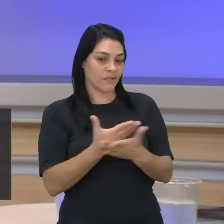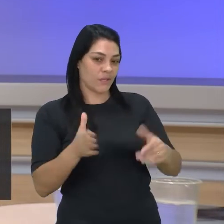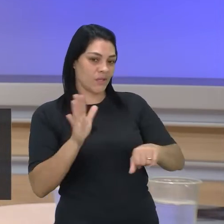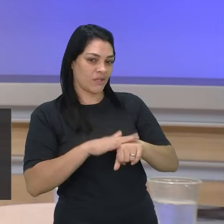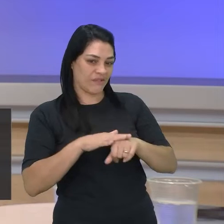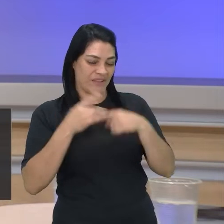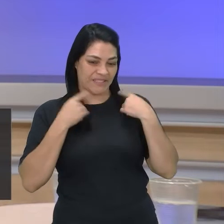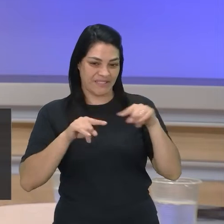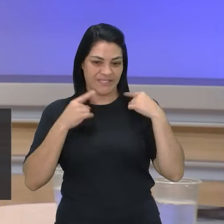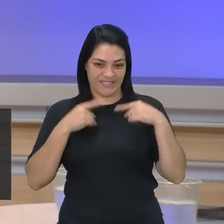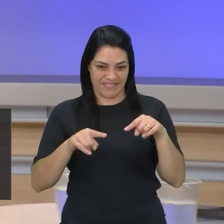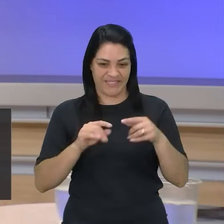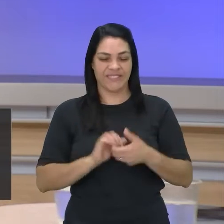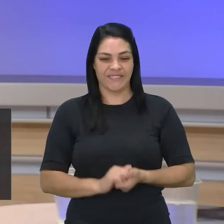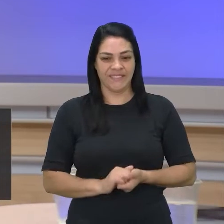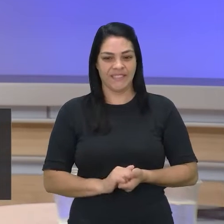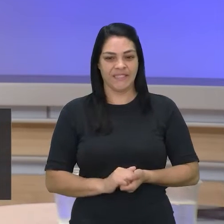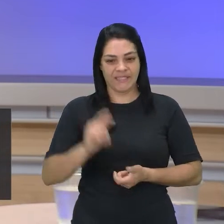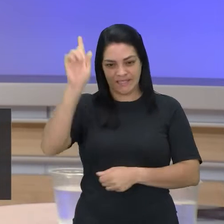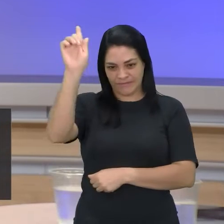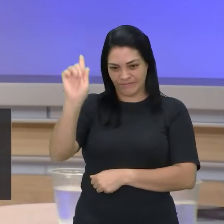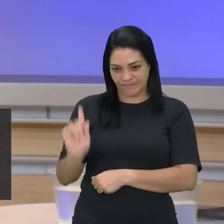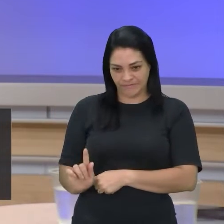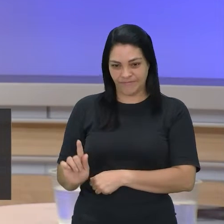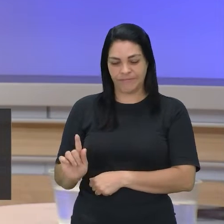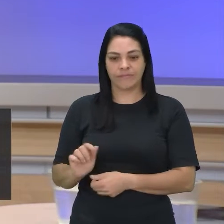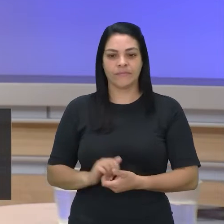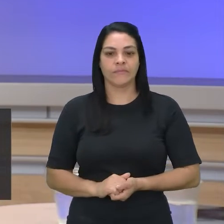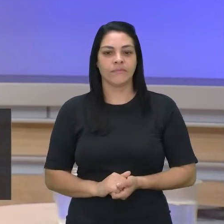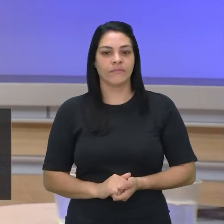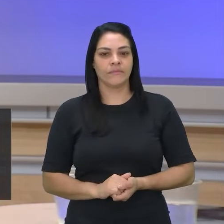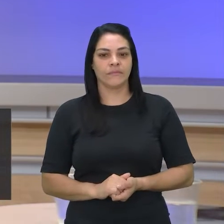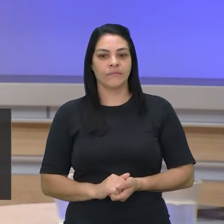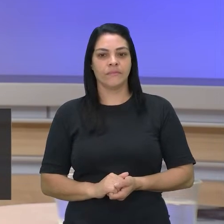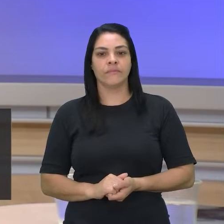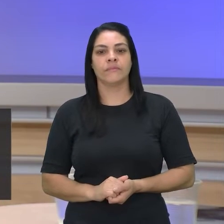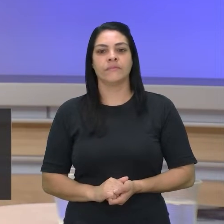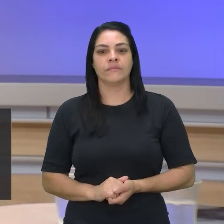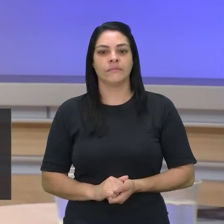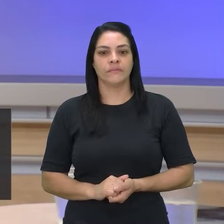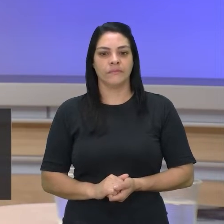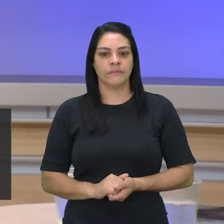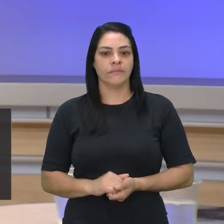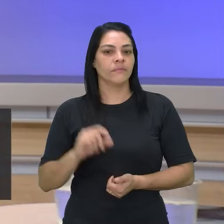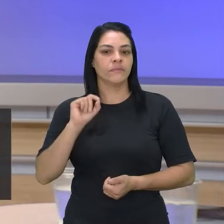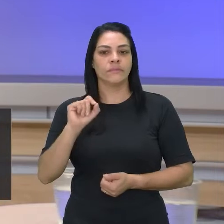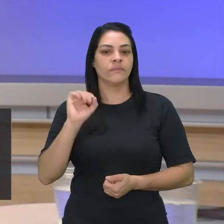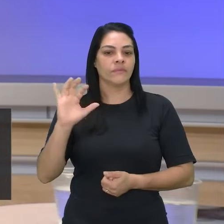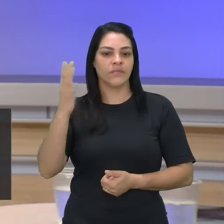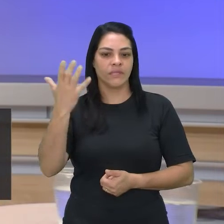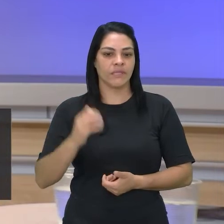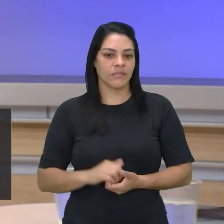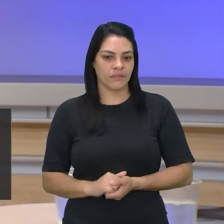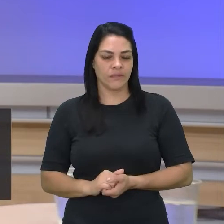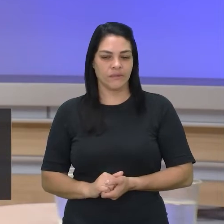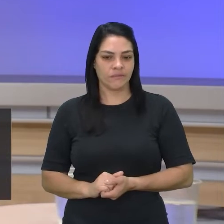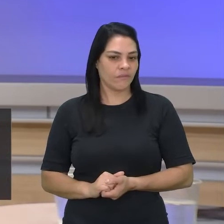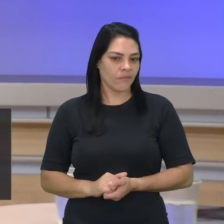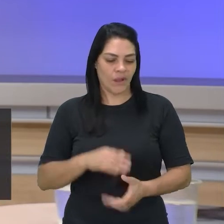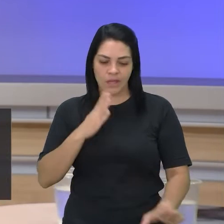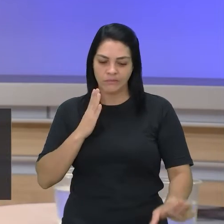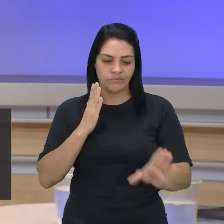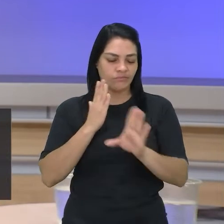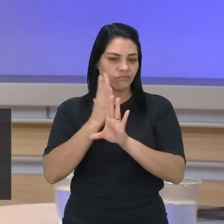um diálogo inicial, então, com a gestão. E assim, eu acho que a gente encara de tudo